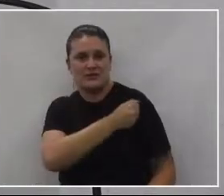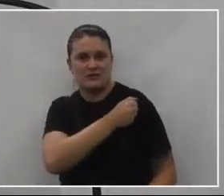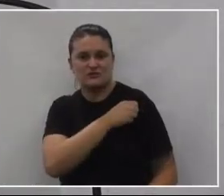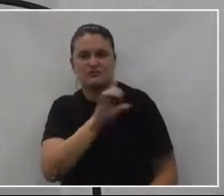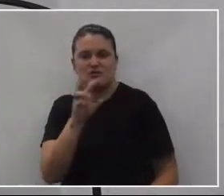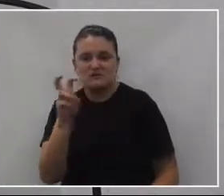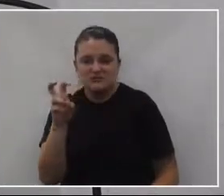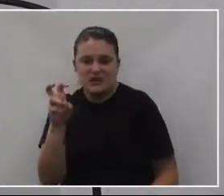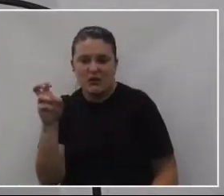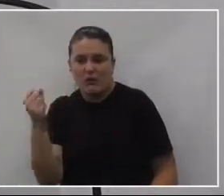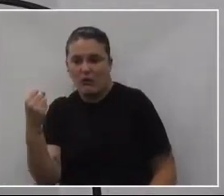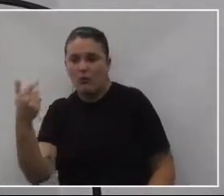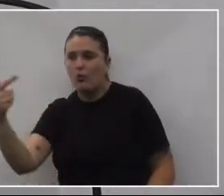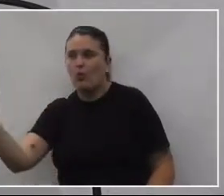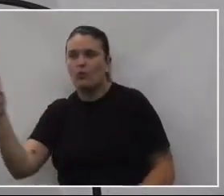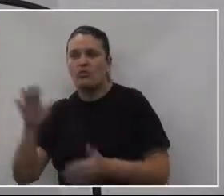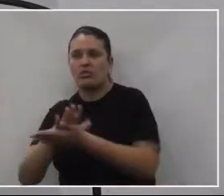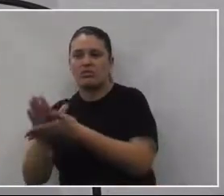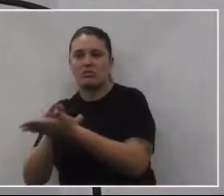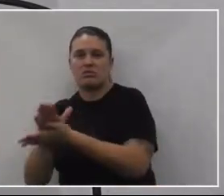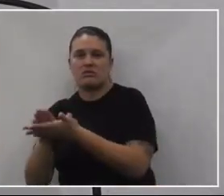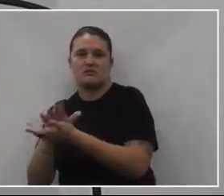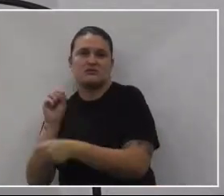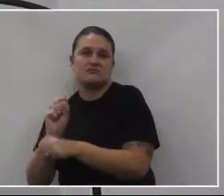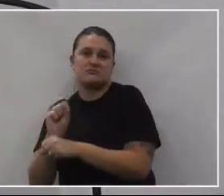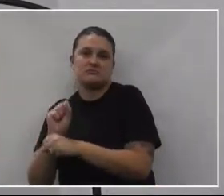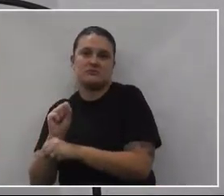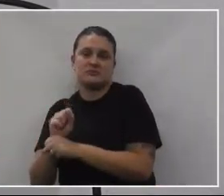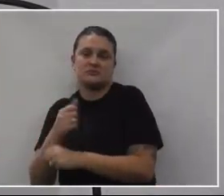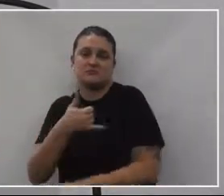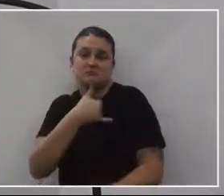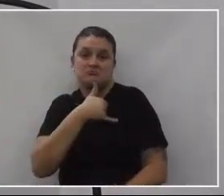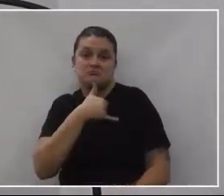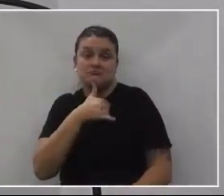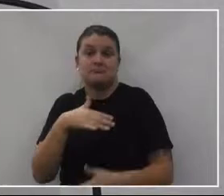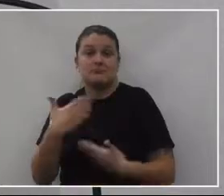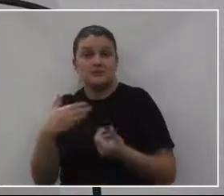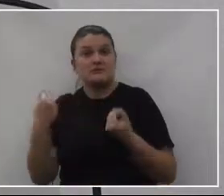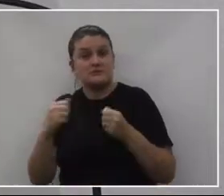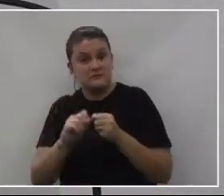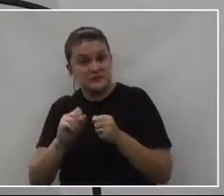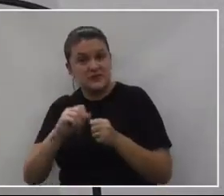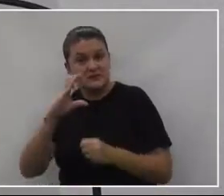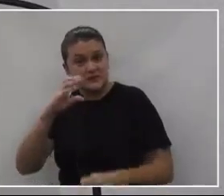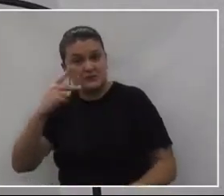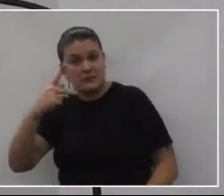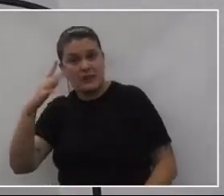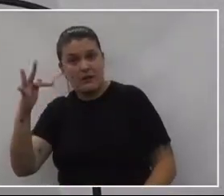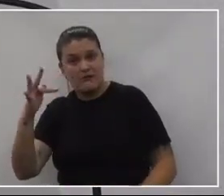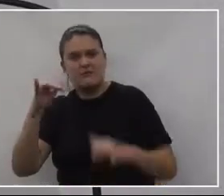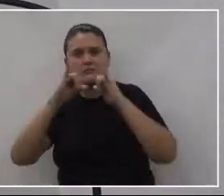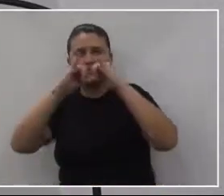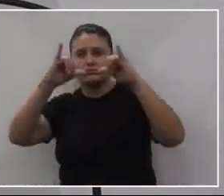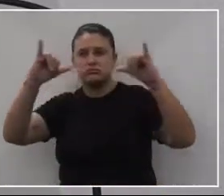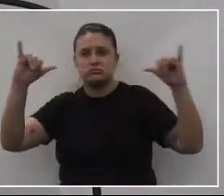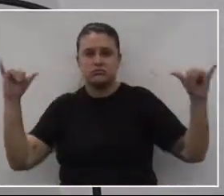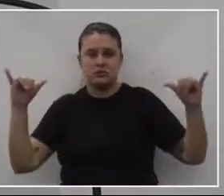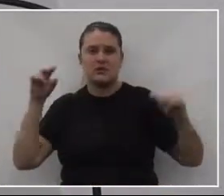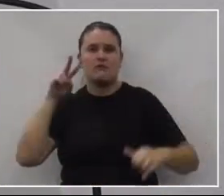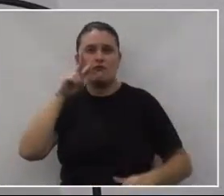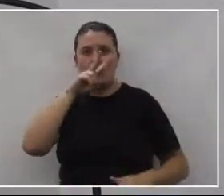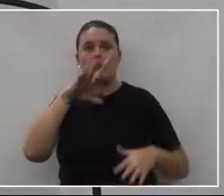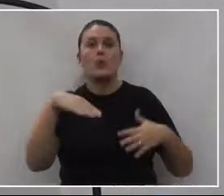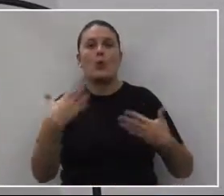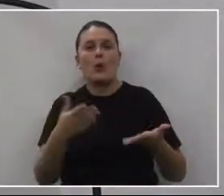5, 8 e deixar os outros dentro da sala de aula, né? Então, o CPF nós vamos fazer no dia lá, né? Vamos divulgar também de maneira muito forte quais